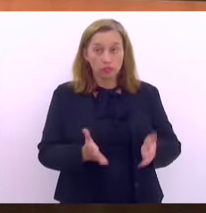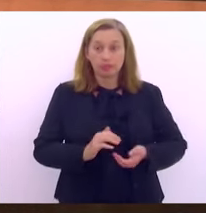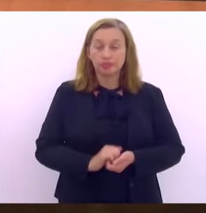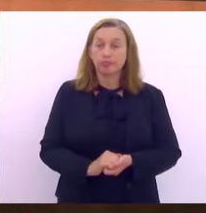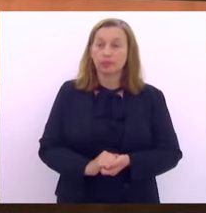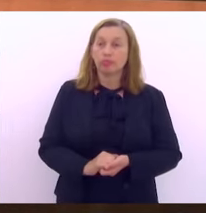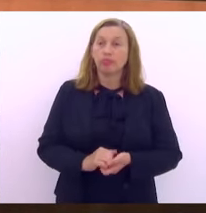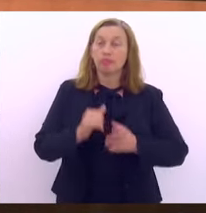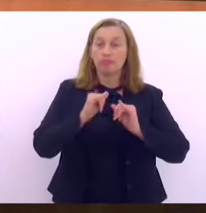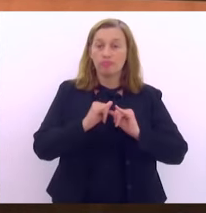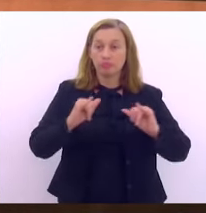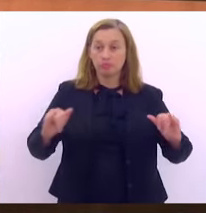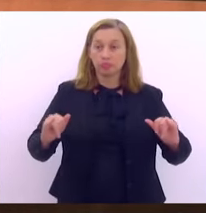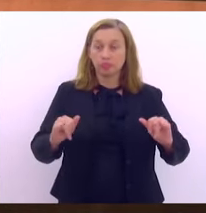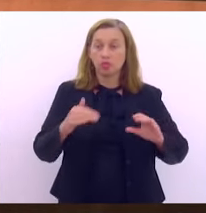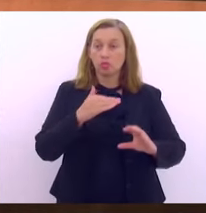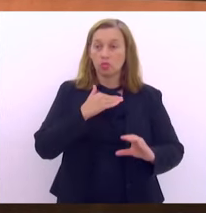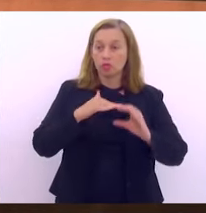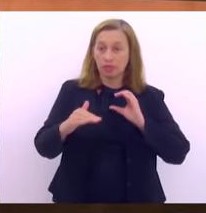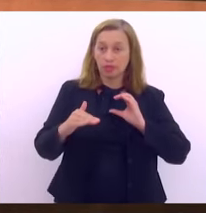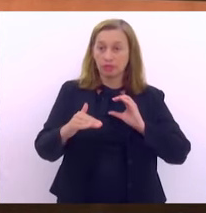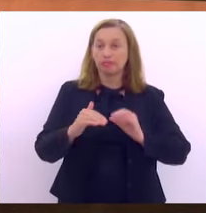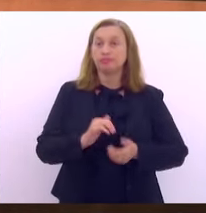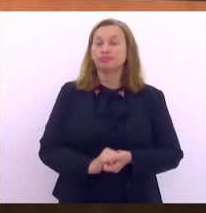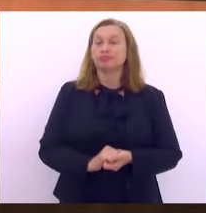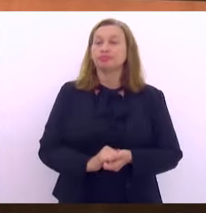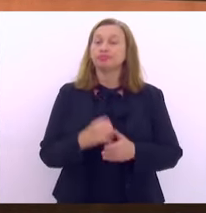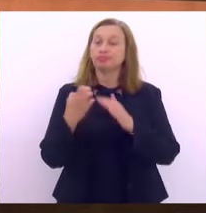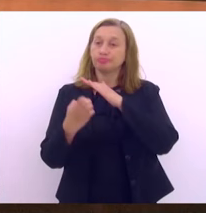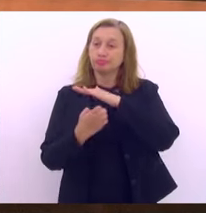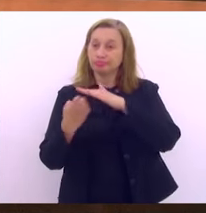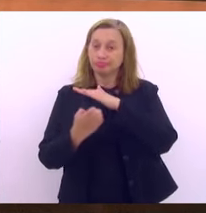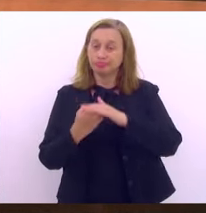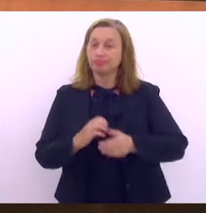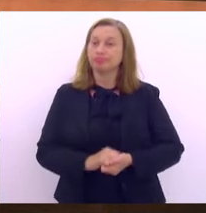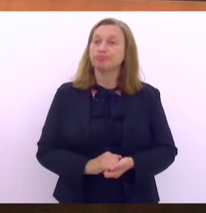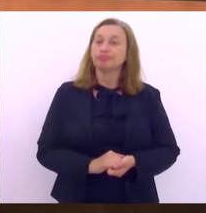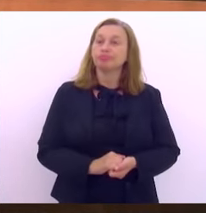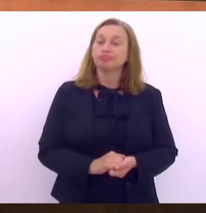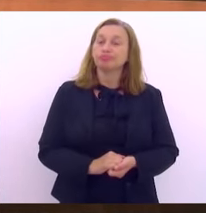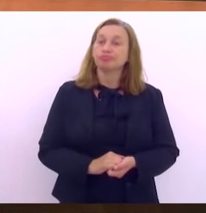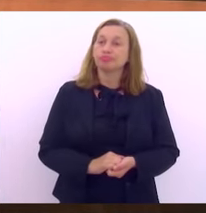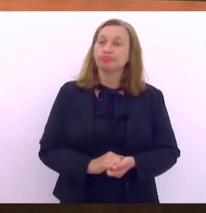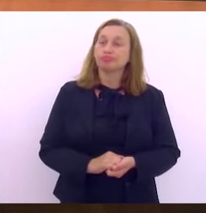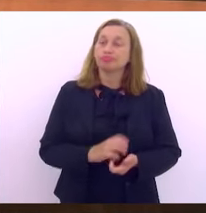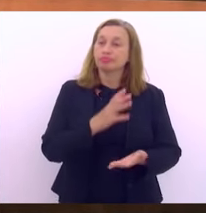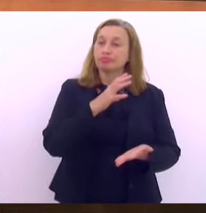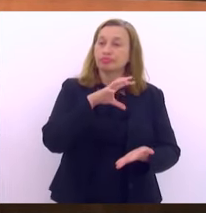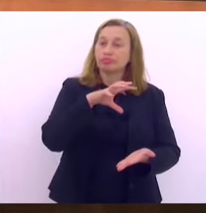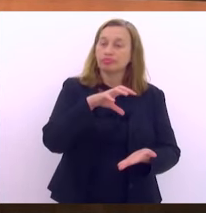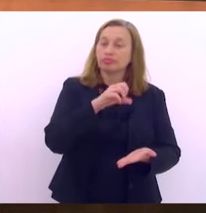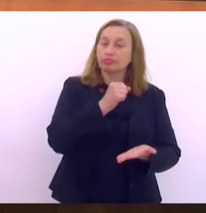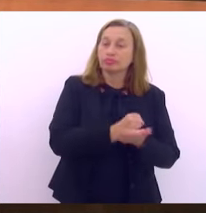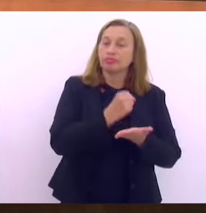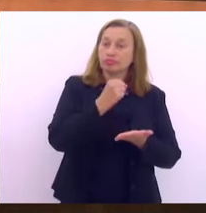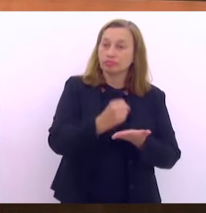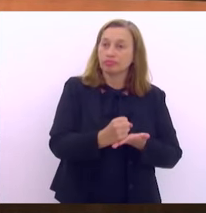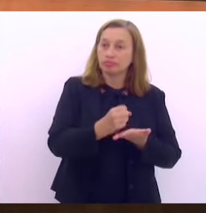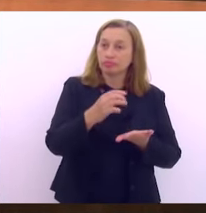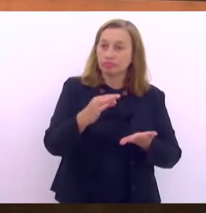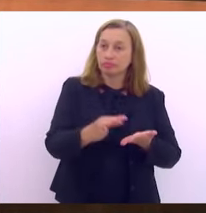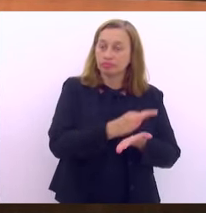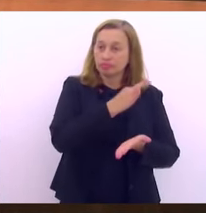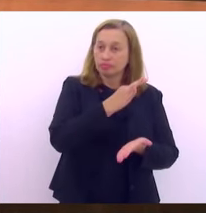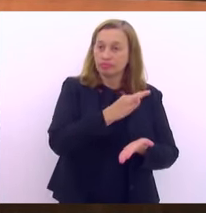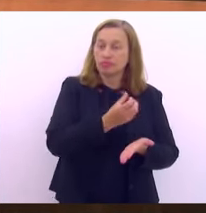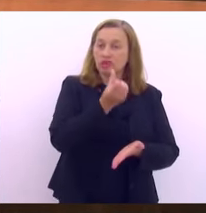tornou público um e-mail da empresa que assinou um contrato com a Secretaria de Estado de Educação no